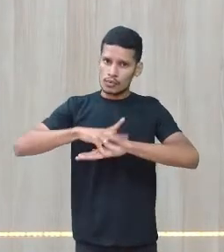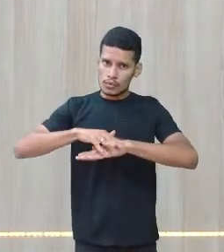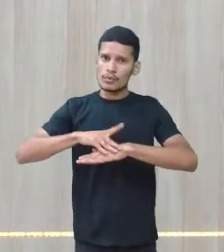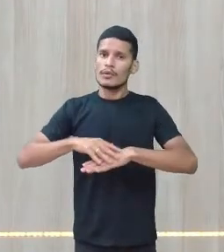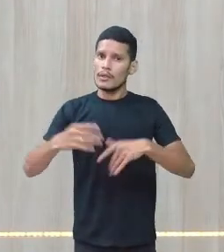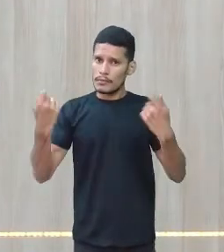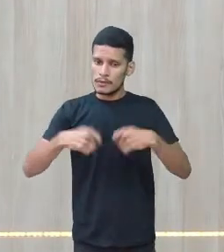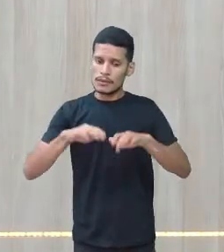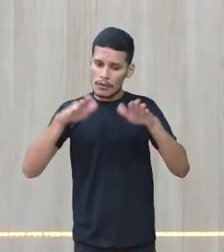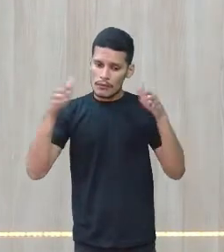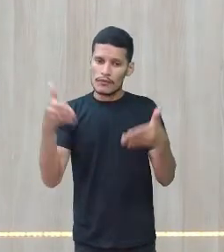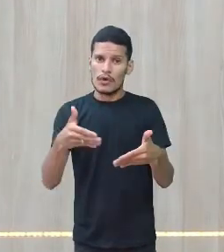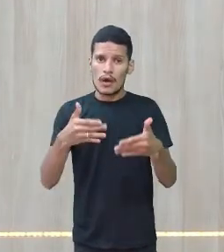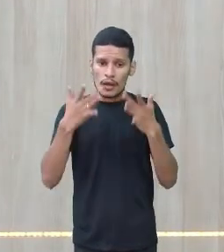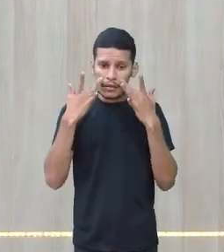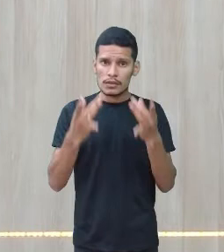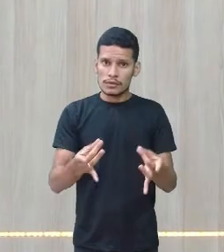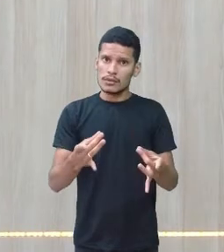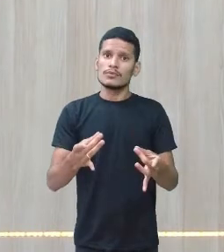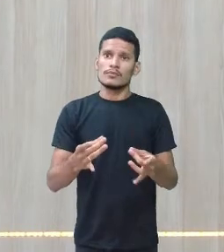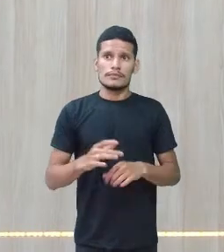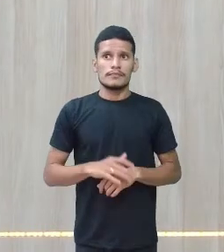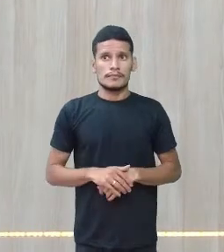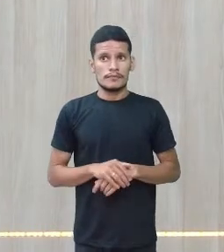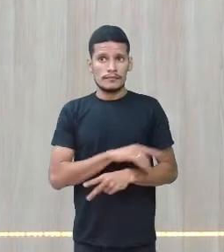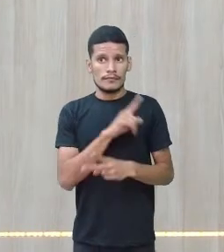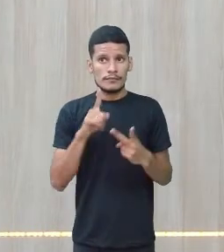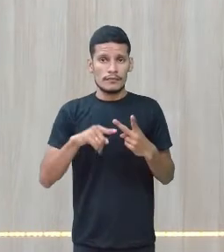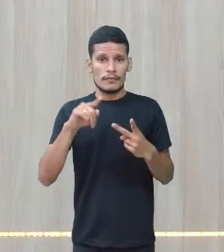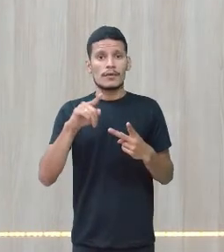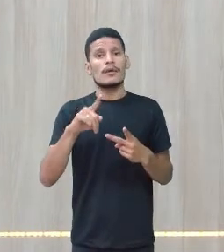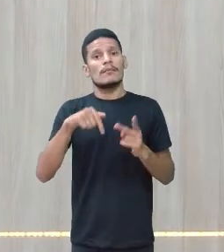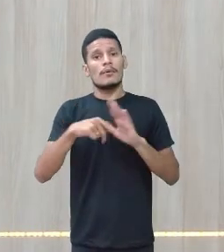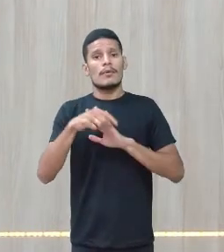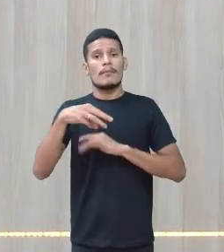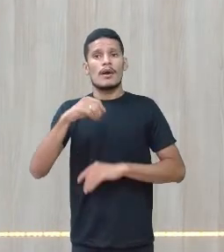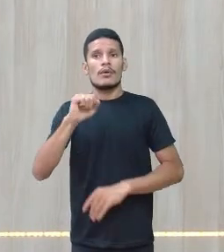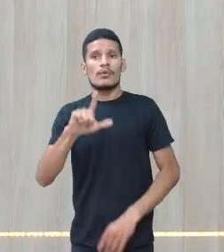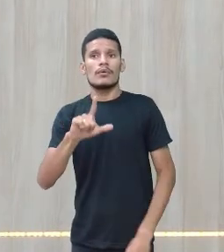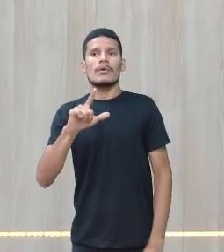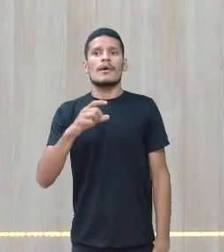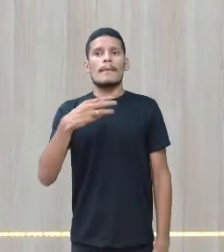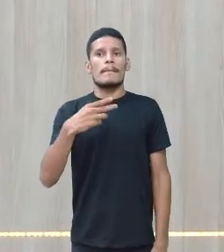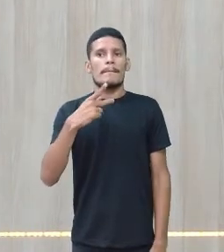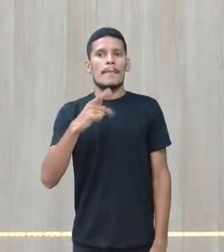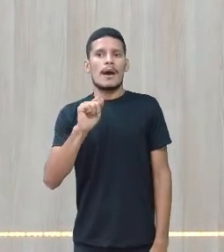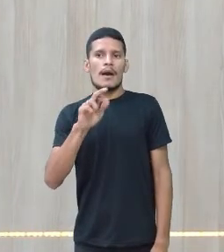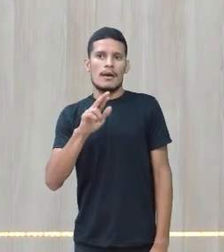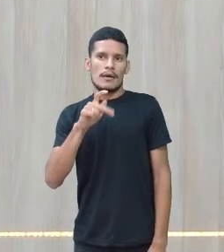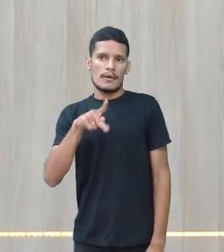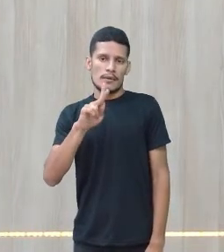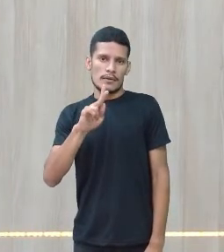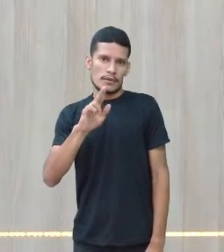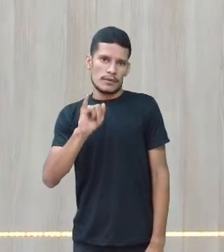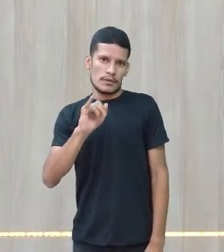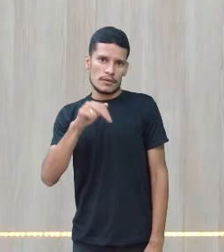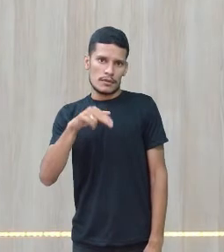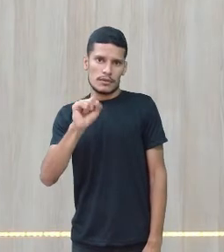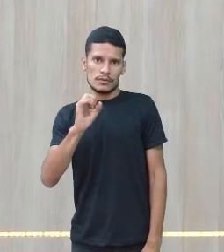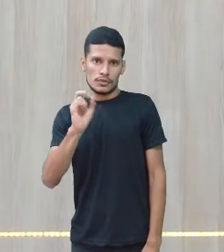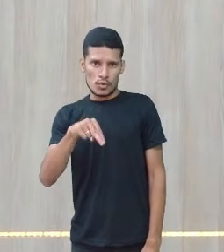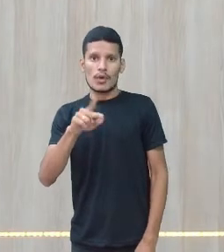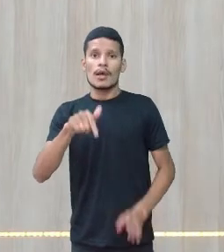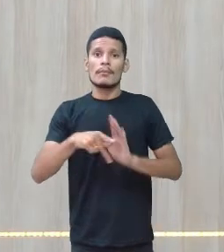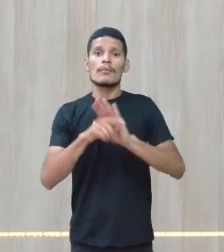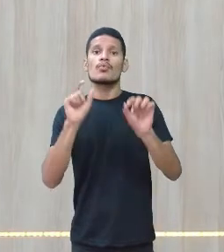gente, precisa de um acompanhamento médico. Aí a questão também do mal de Parkinson, né, que é uma identificação,